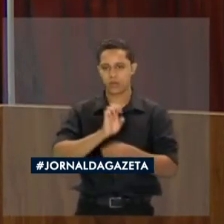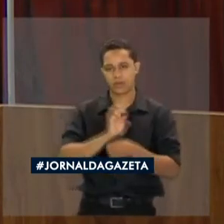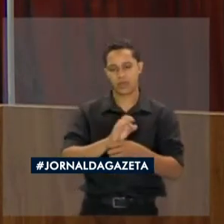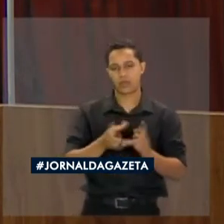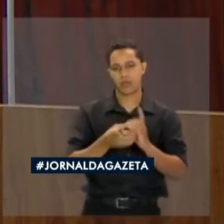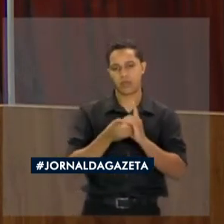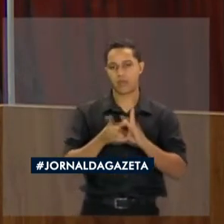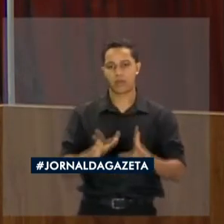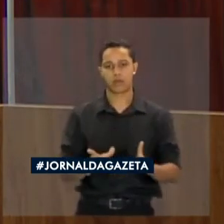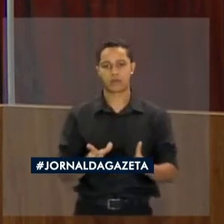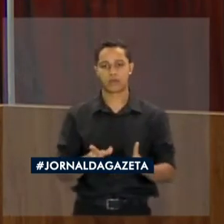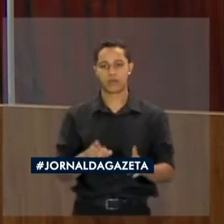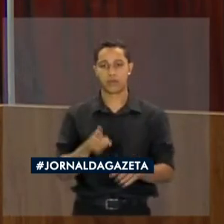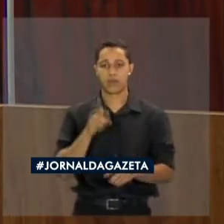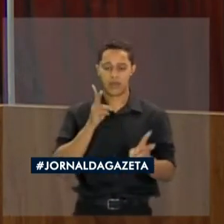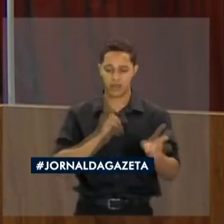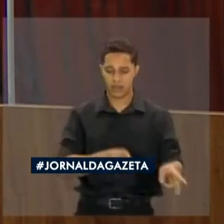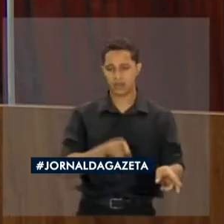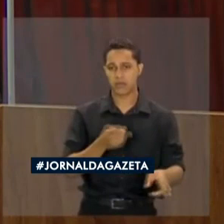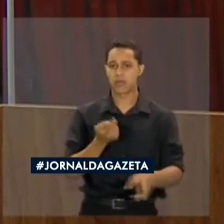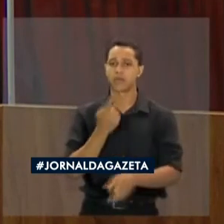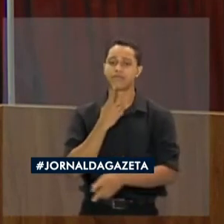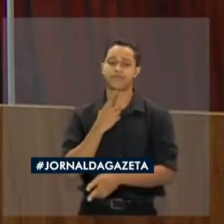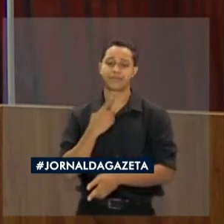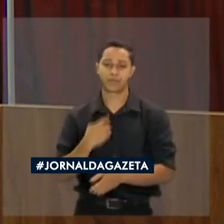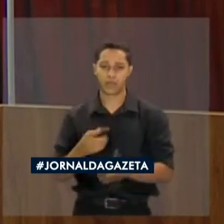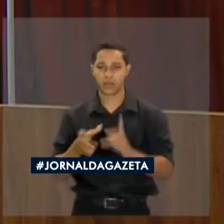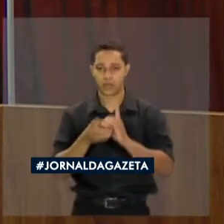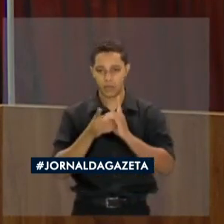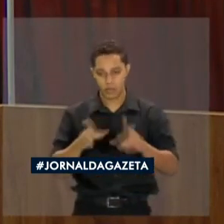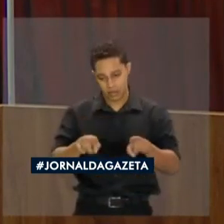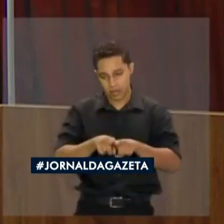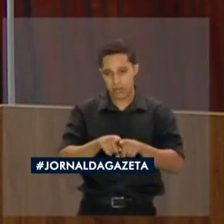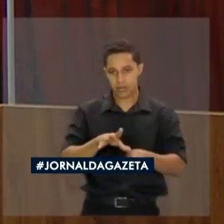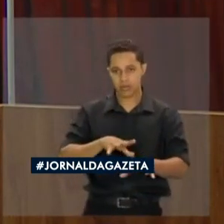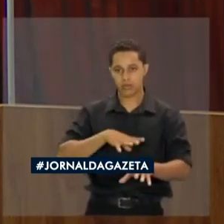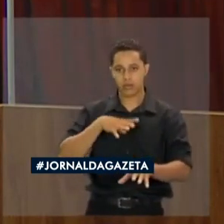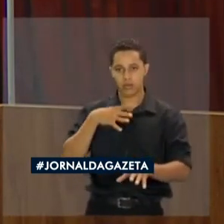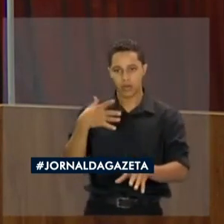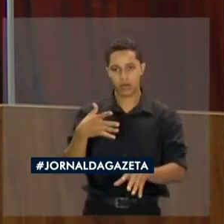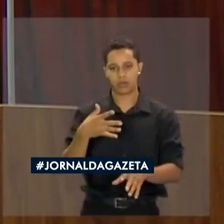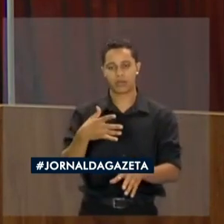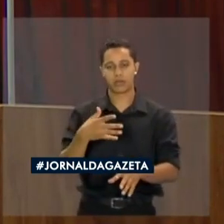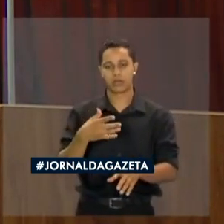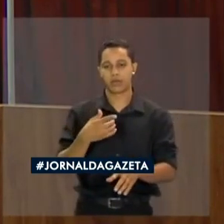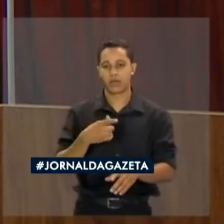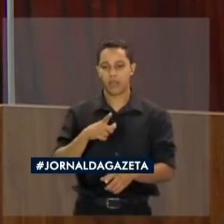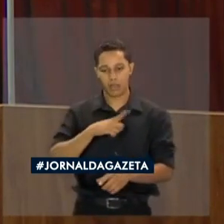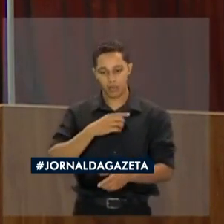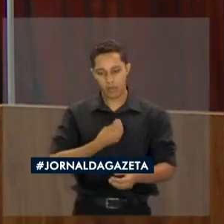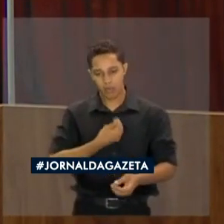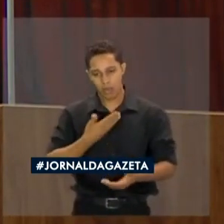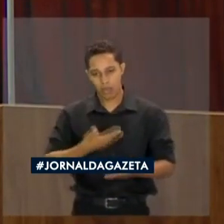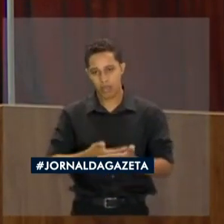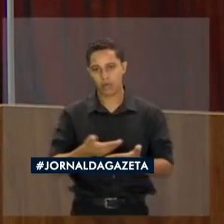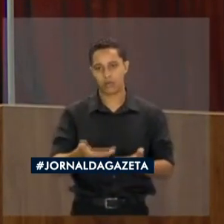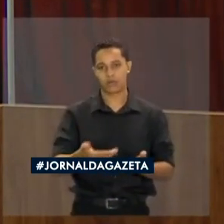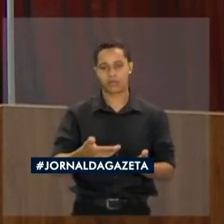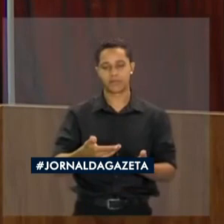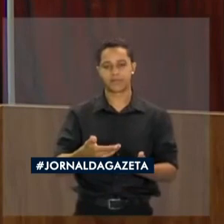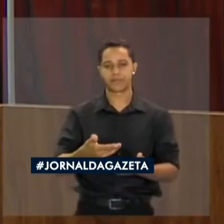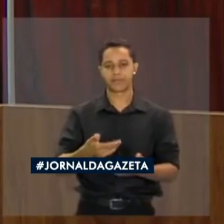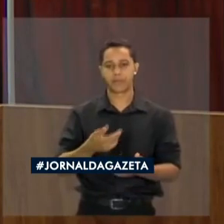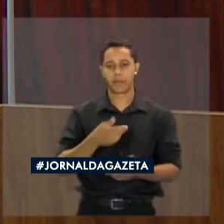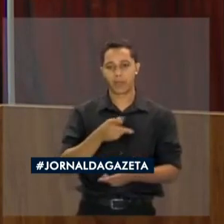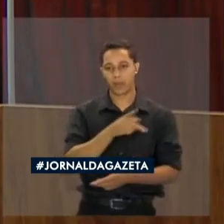direito. Esta mesma vontade democrática e essa coragem republicana nós temos hoje,